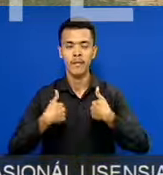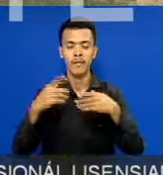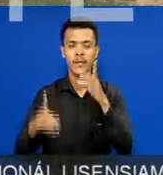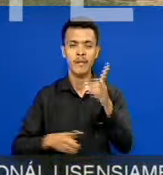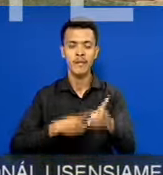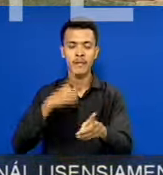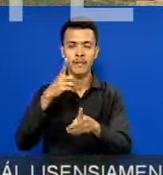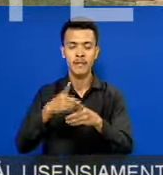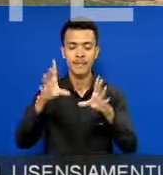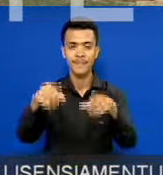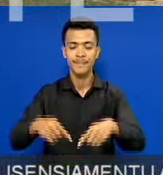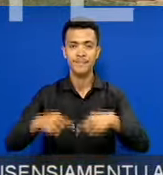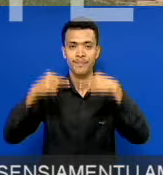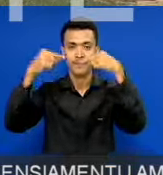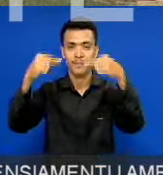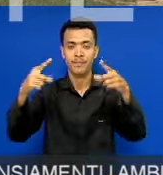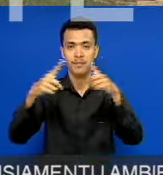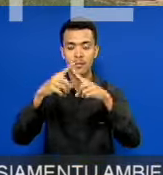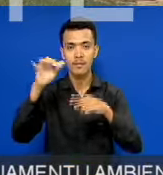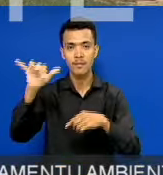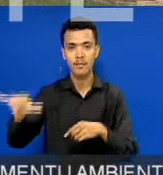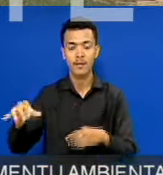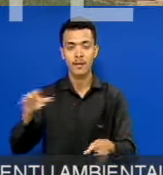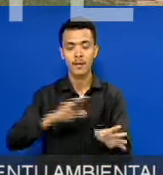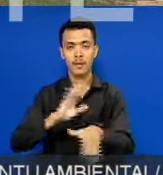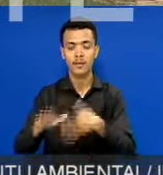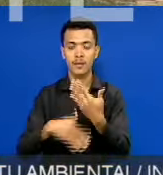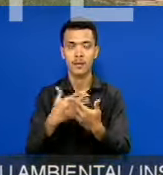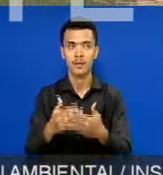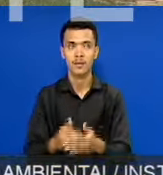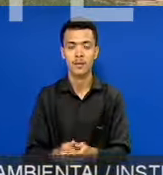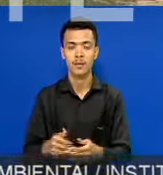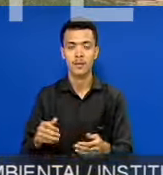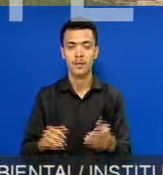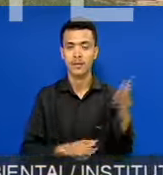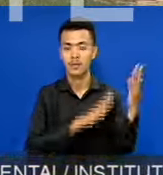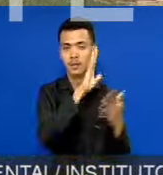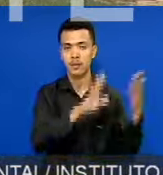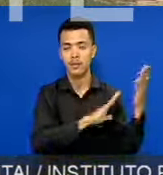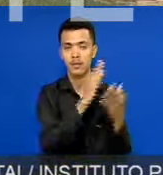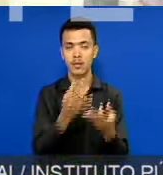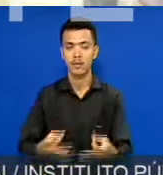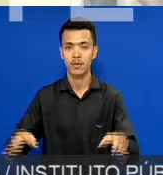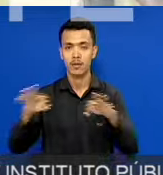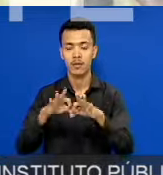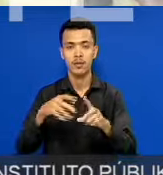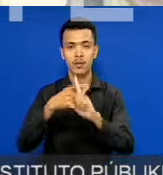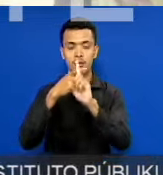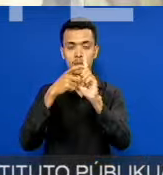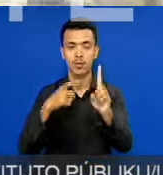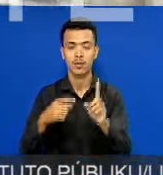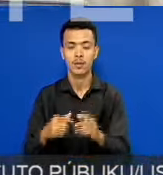tula divisa ba sira. E maluk sira e a cerimônia importante idane se participamos se órgão importante